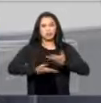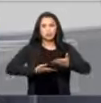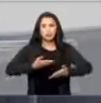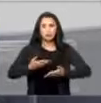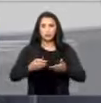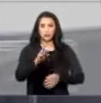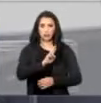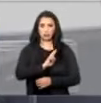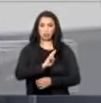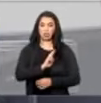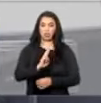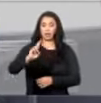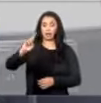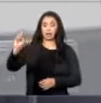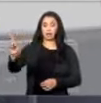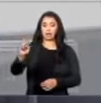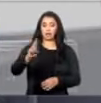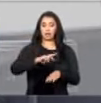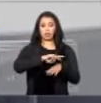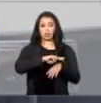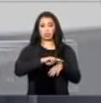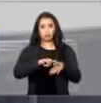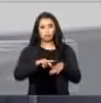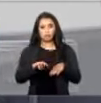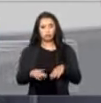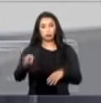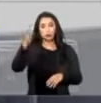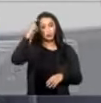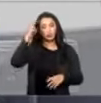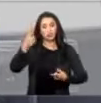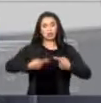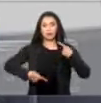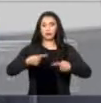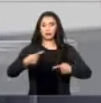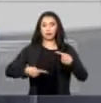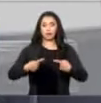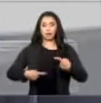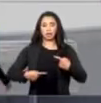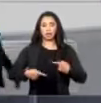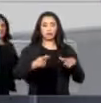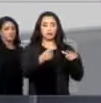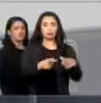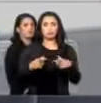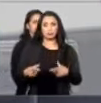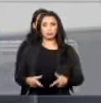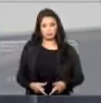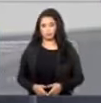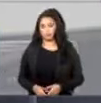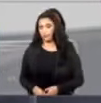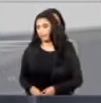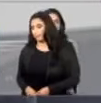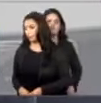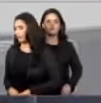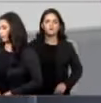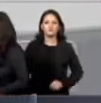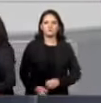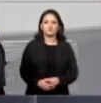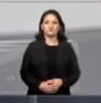religiosas, raciais, culturais, políticas e geográficas. Me refiro aqui